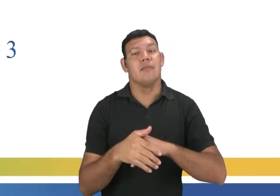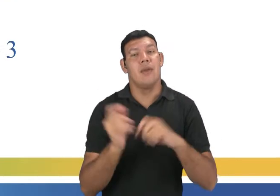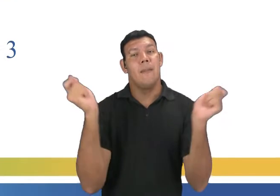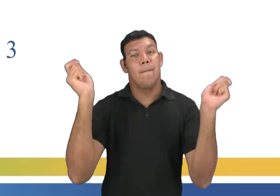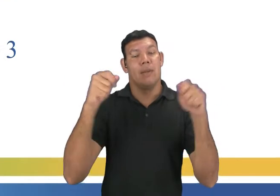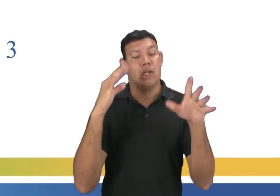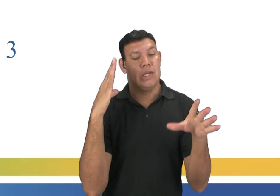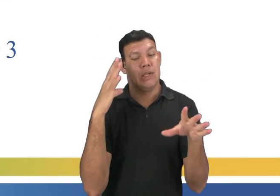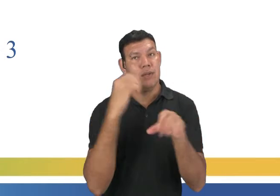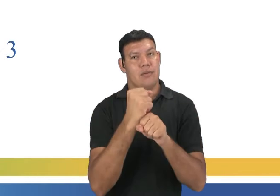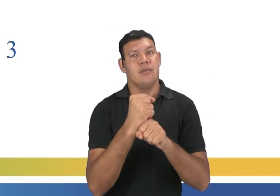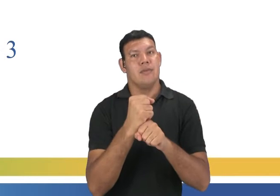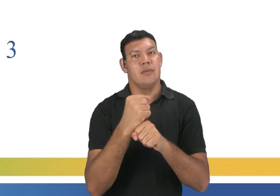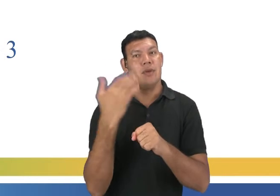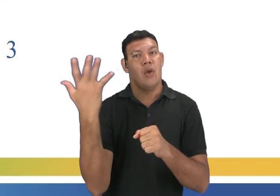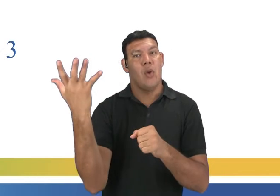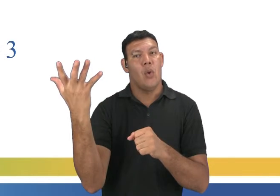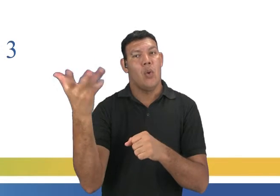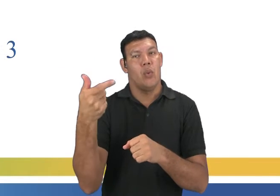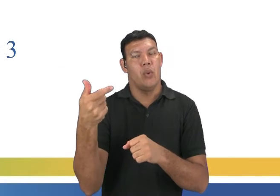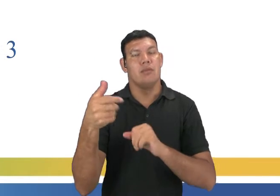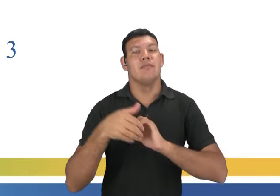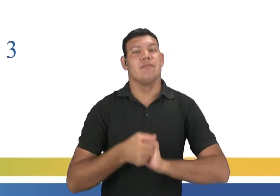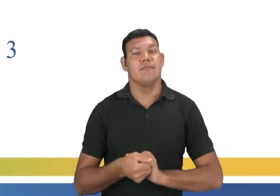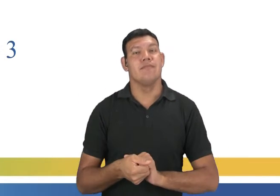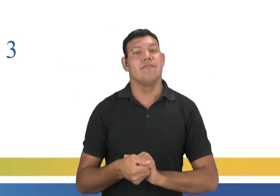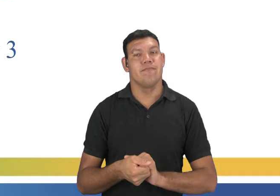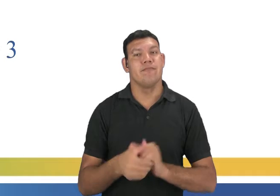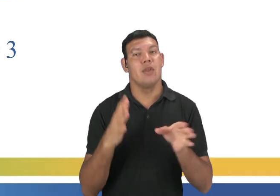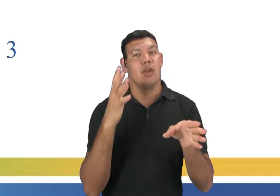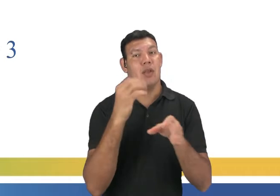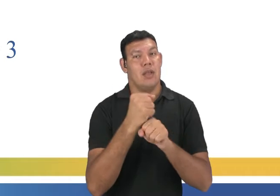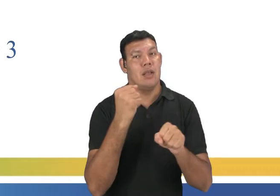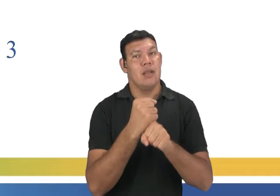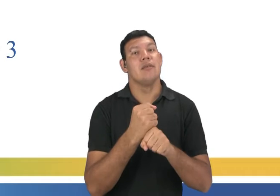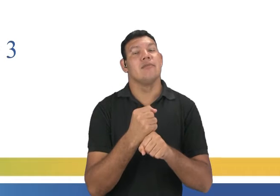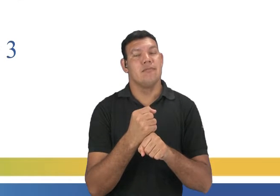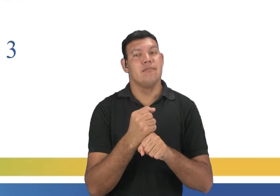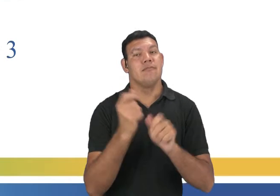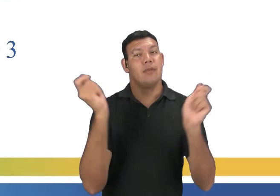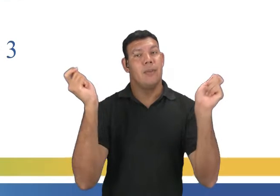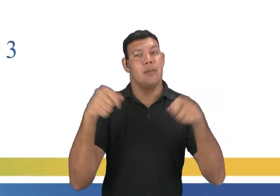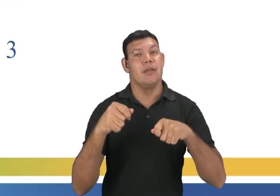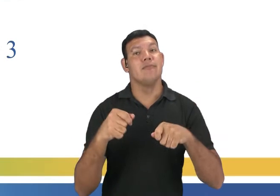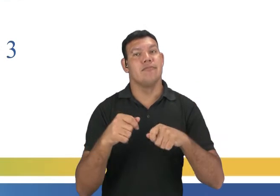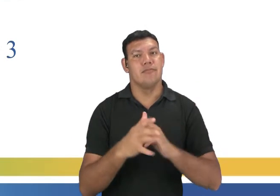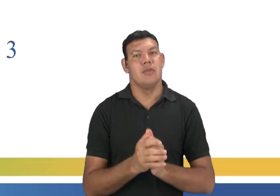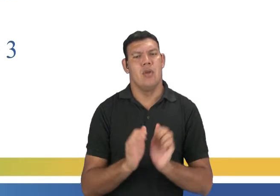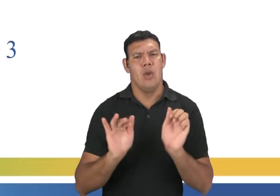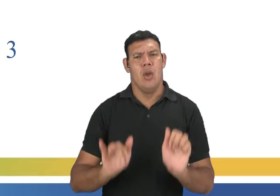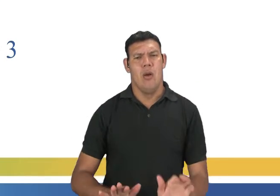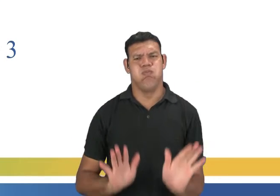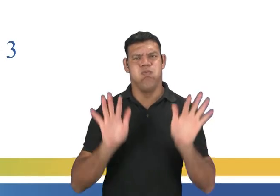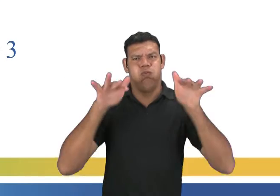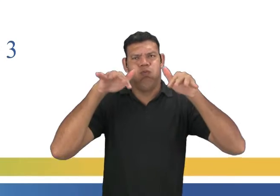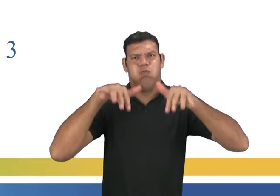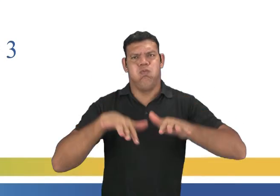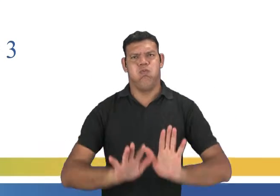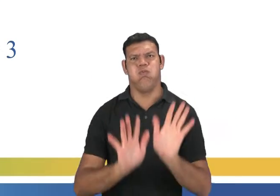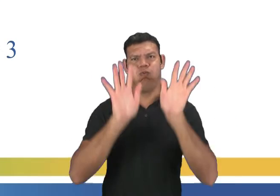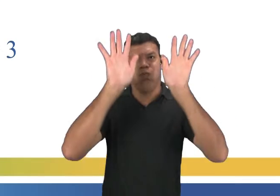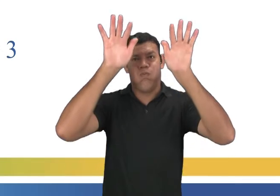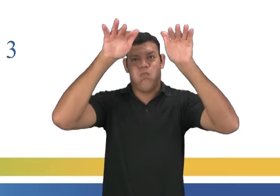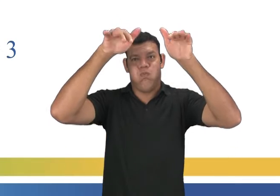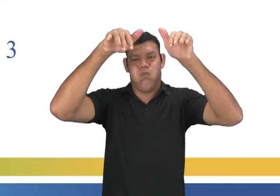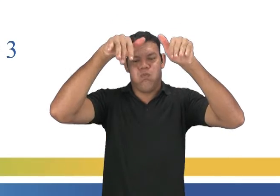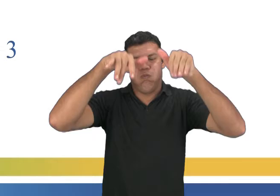calcular a velocidade da onda. E aí esse cálculo é utilizado inclusive para prever aí tsunamis, né? Sabe-se o comprimento de onda